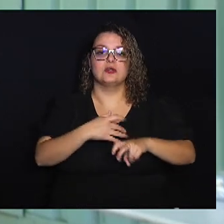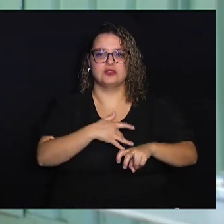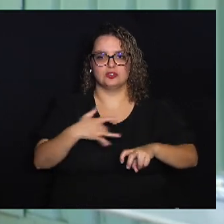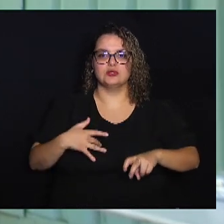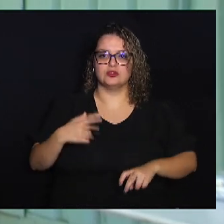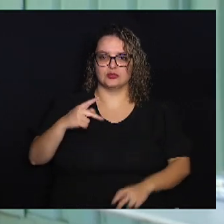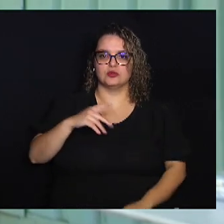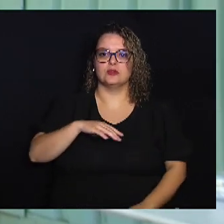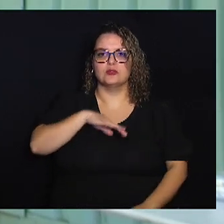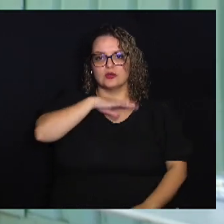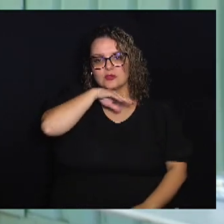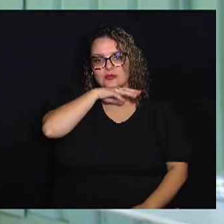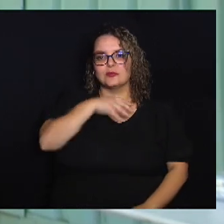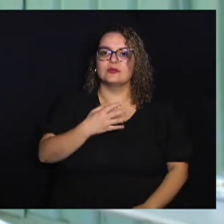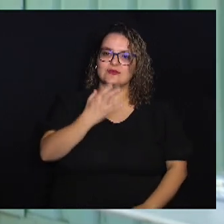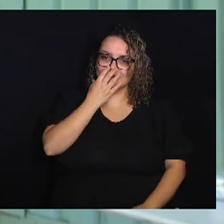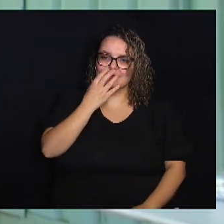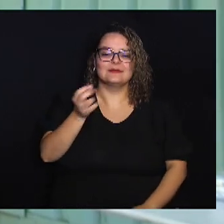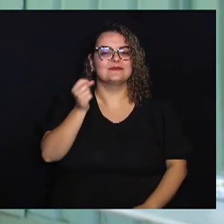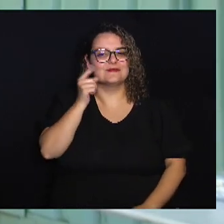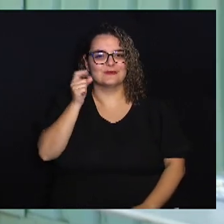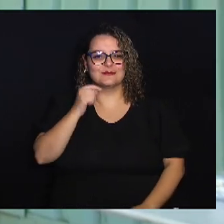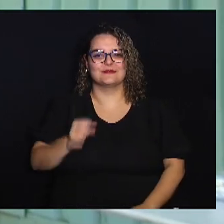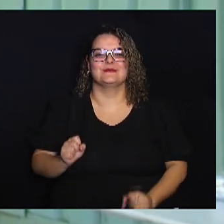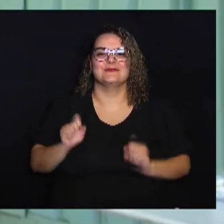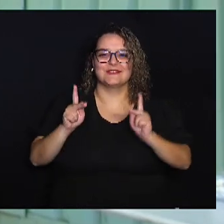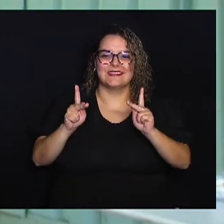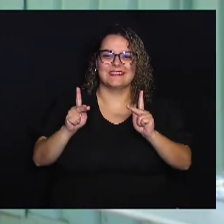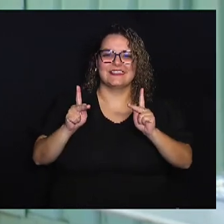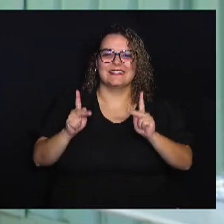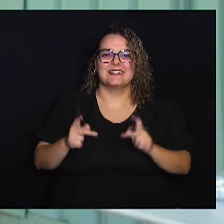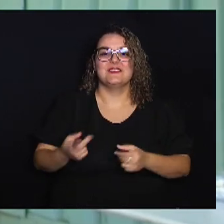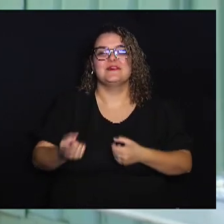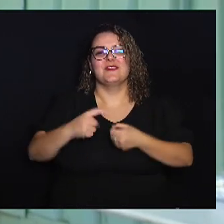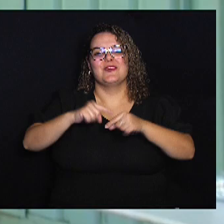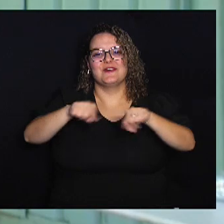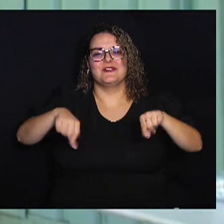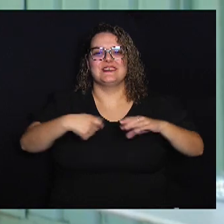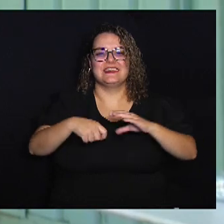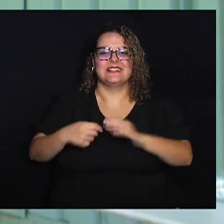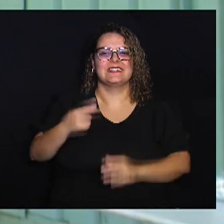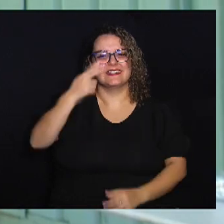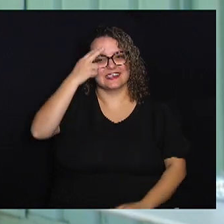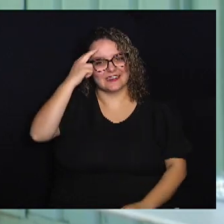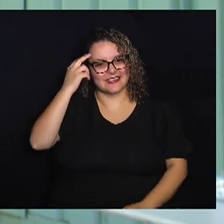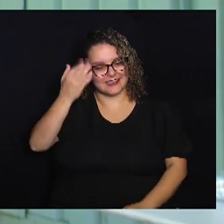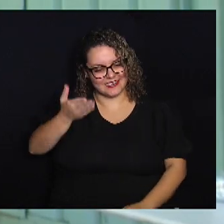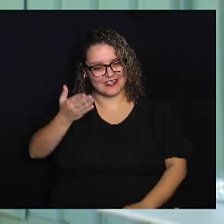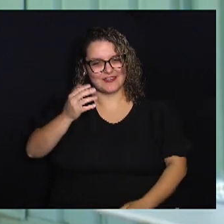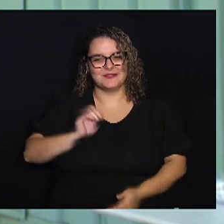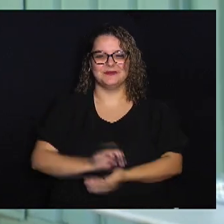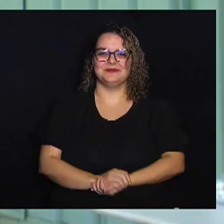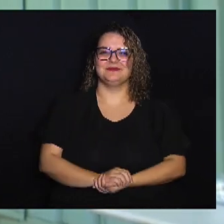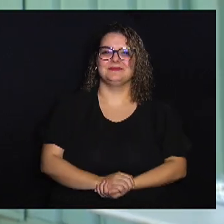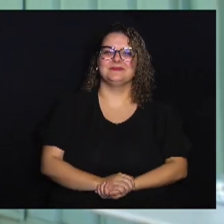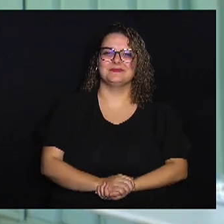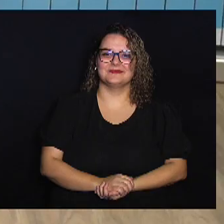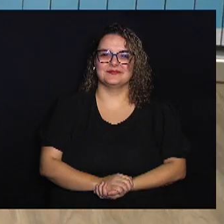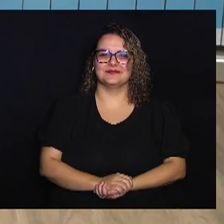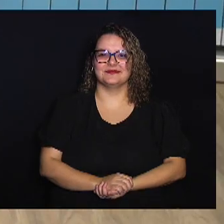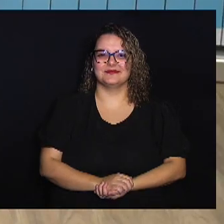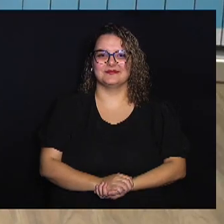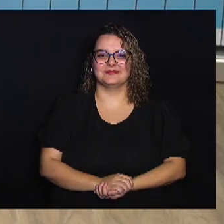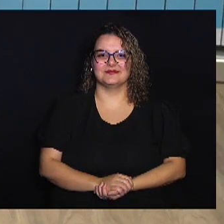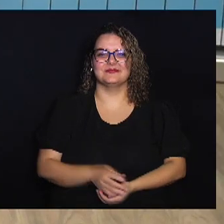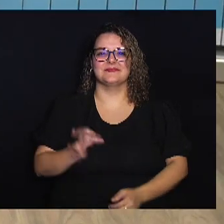saúde do seu doguinho ou do seu gatinho, tá bom? Voltamos ao estúdio com você aí, Gabriel.